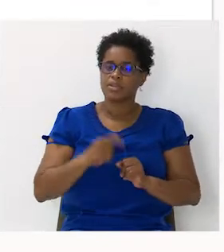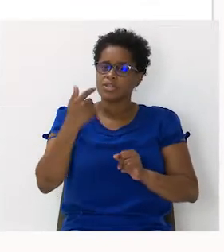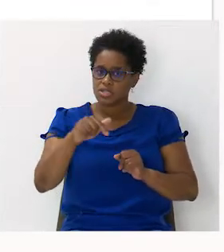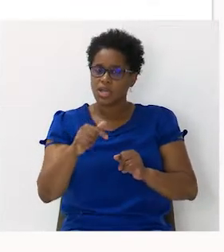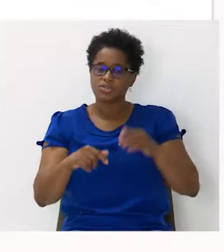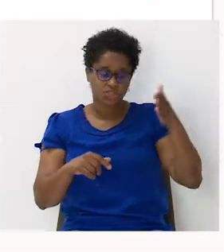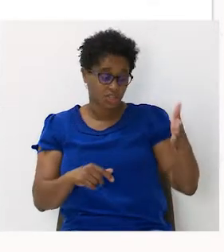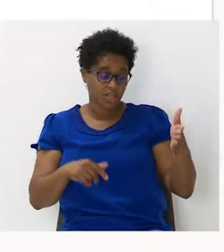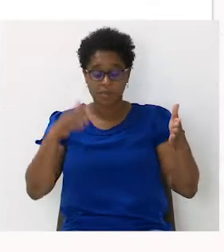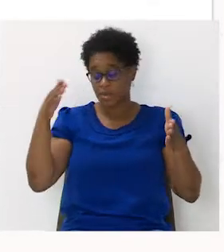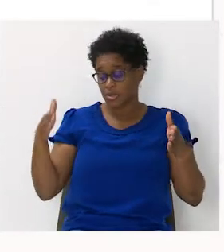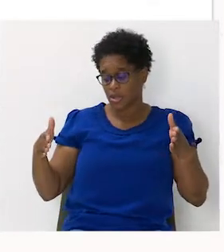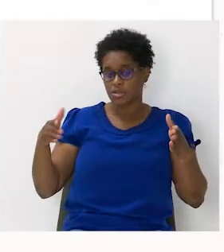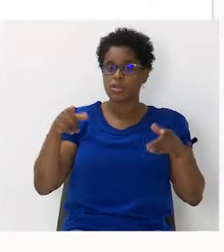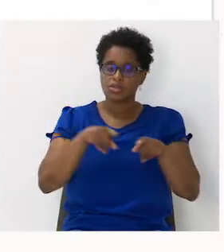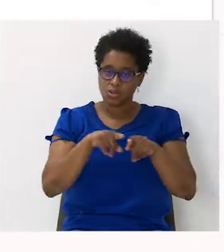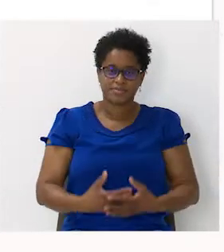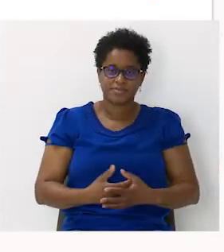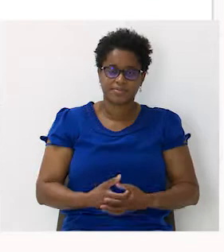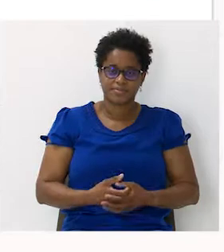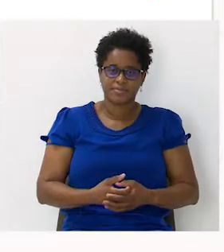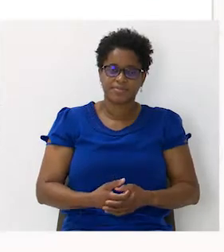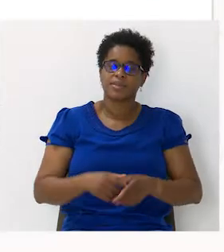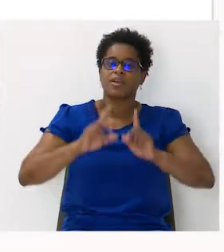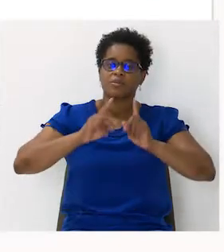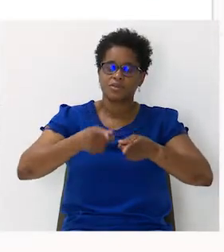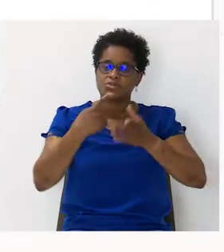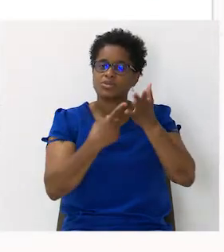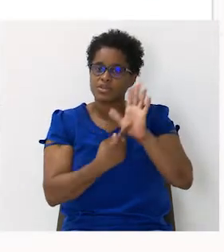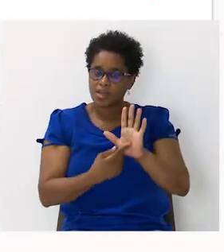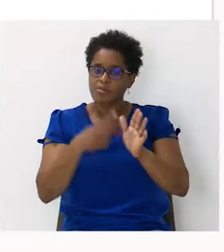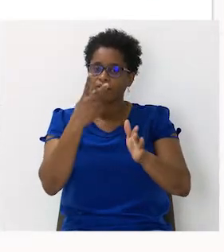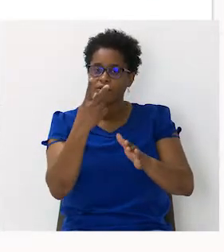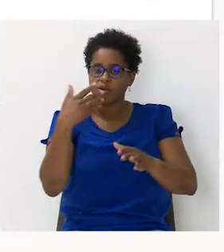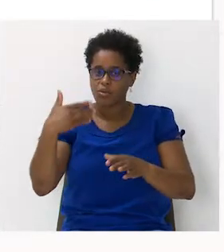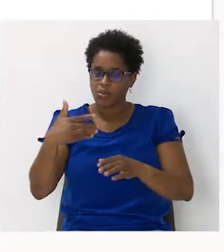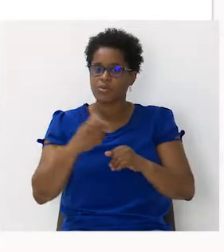de esquerda para a direita, mesmo sentido. A partir do exemplo, V1